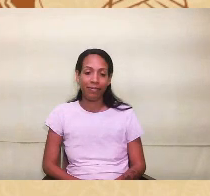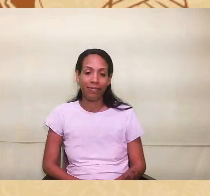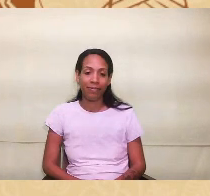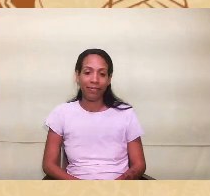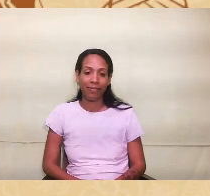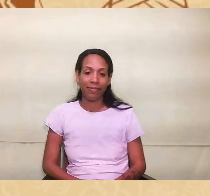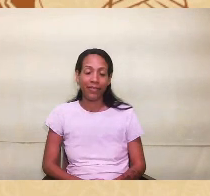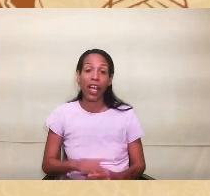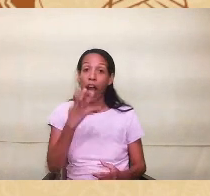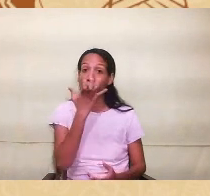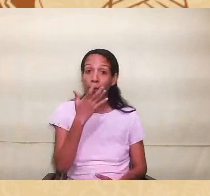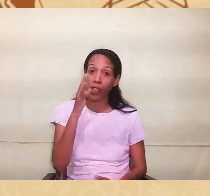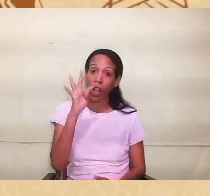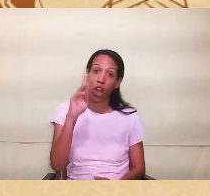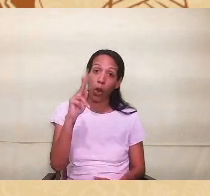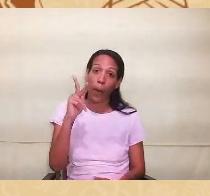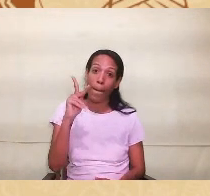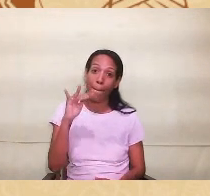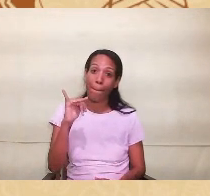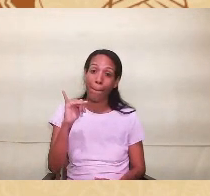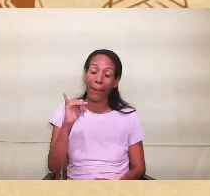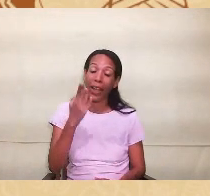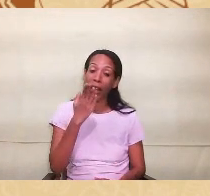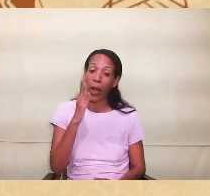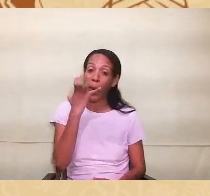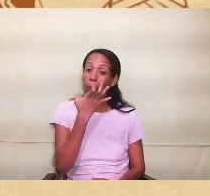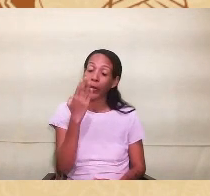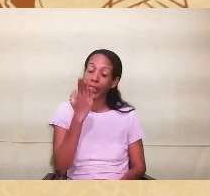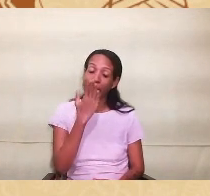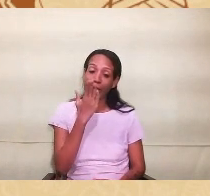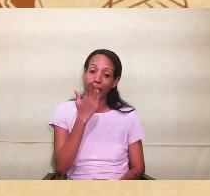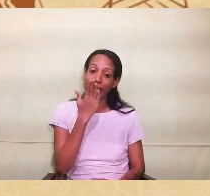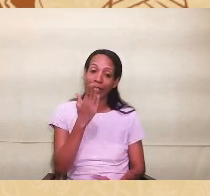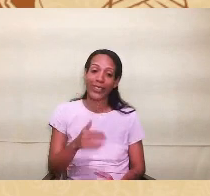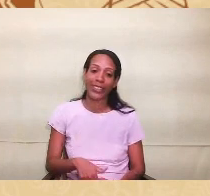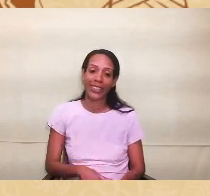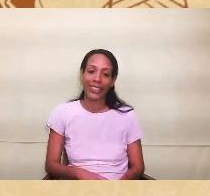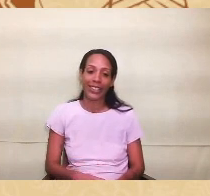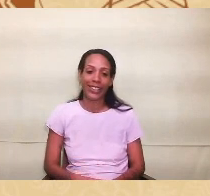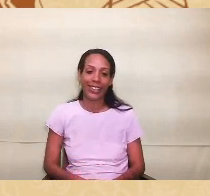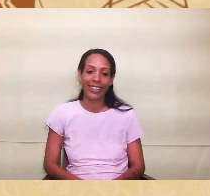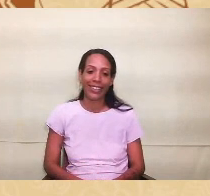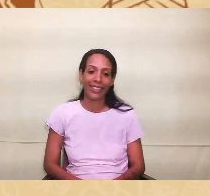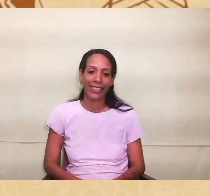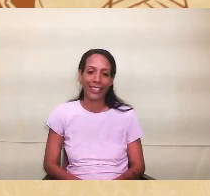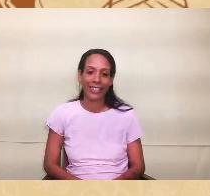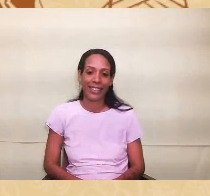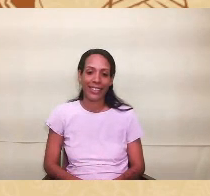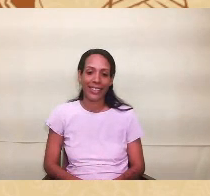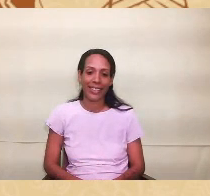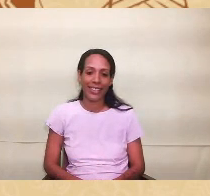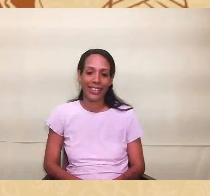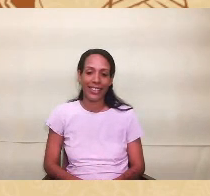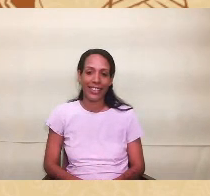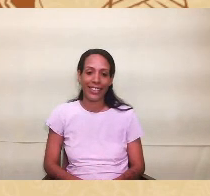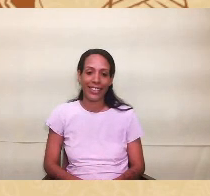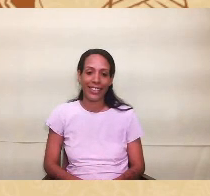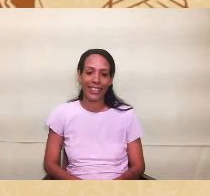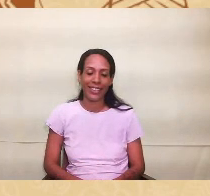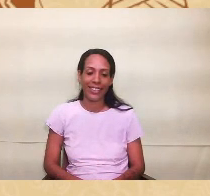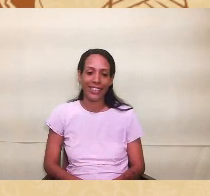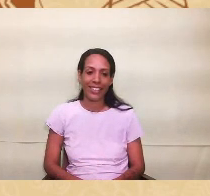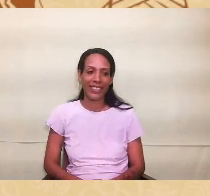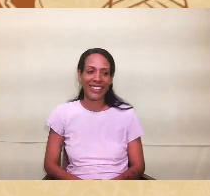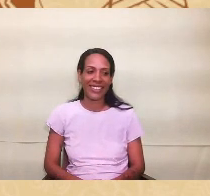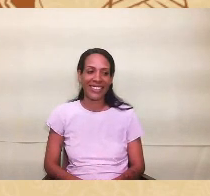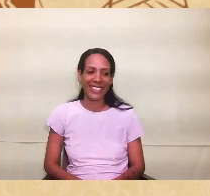na mata, mas ando pela chapada. Ô, rameia, meus índios, na chapada.